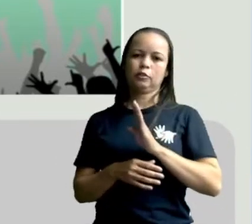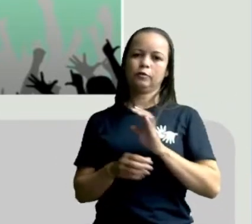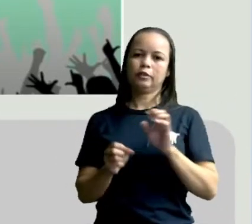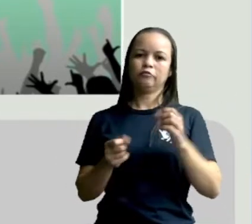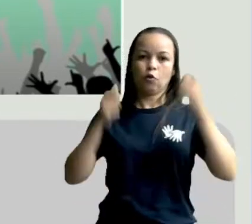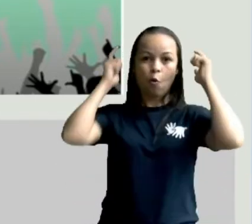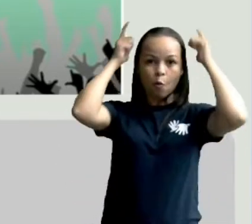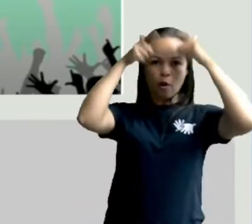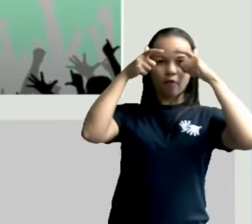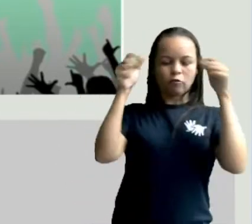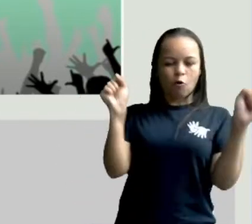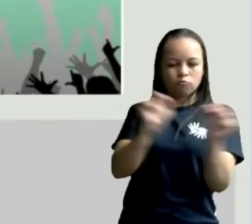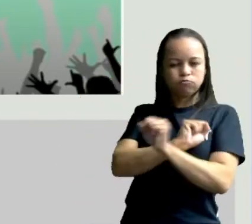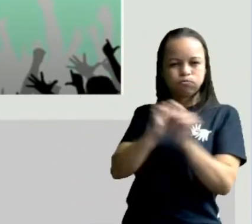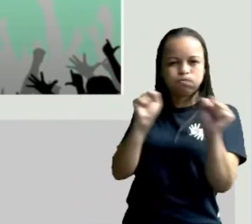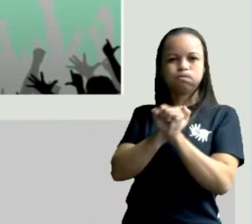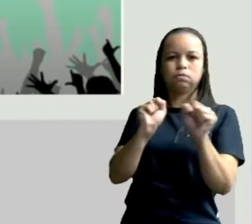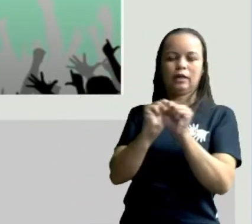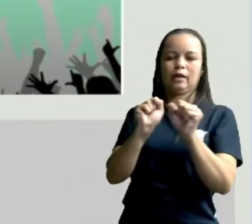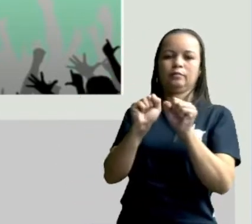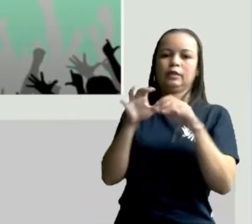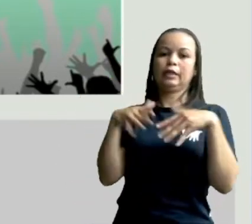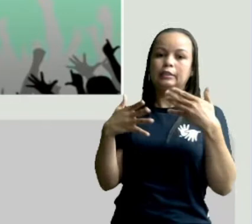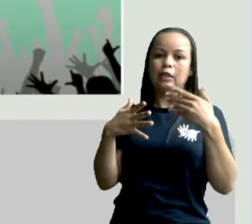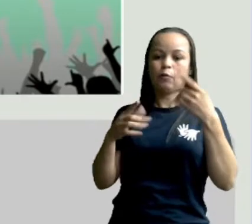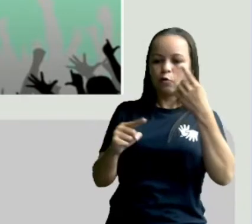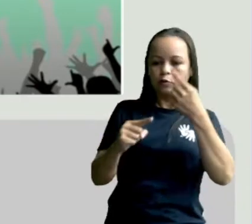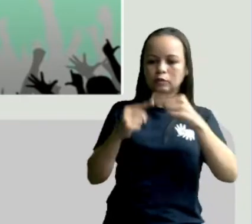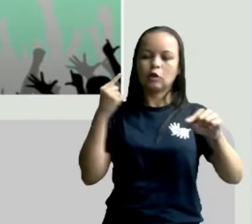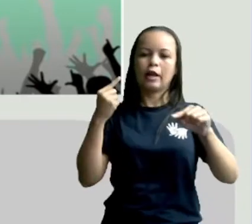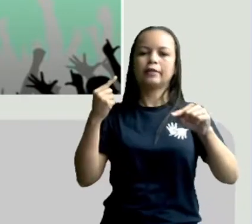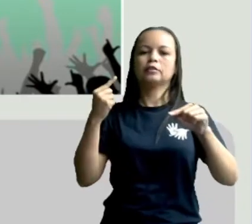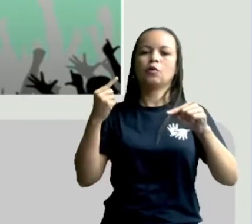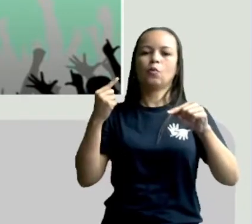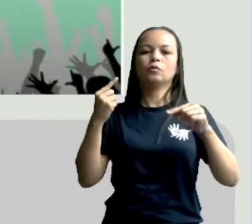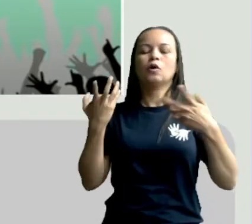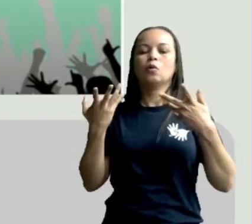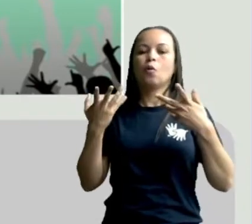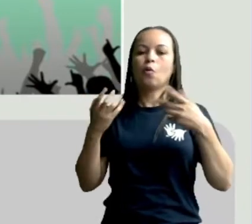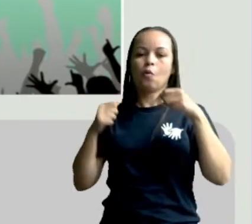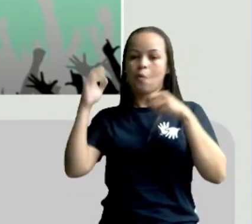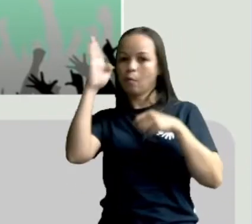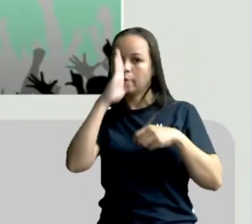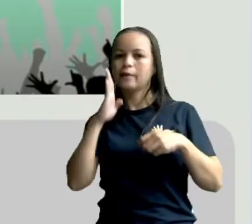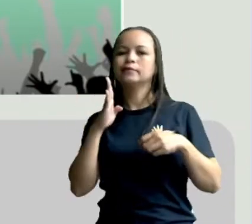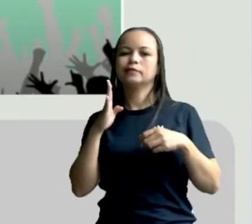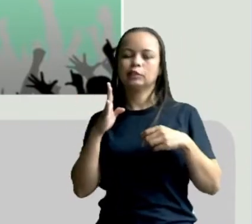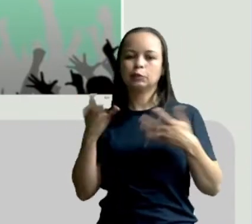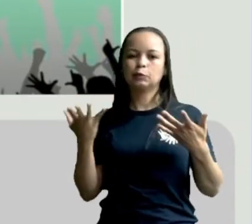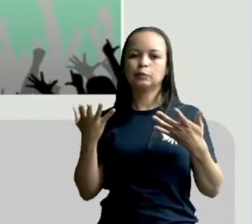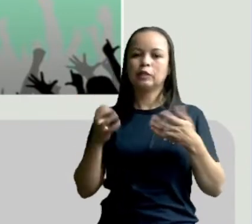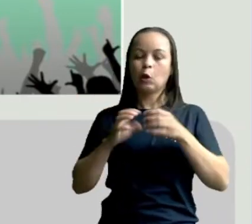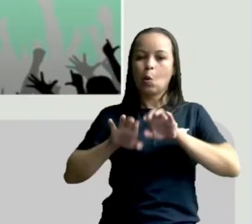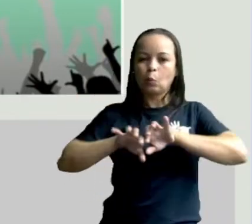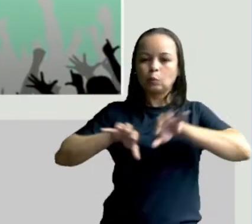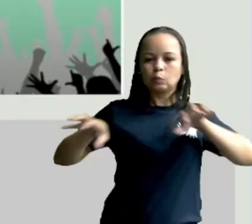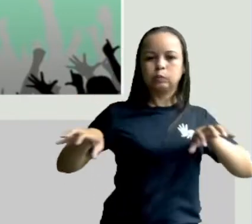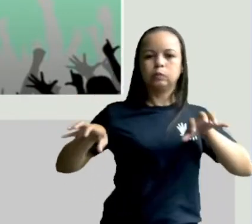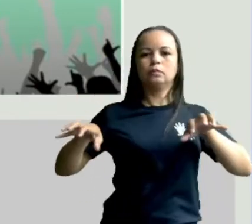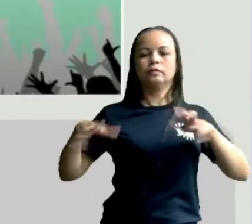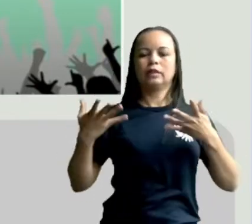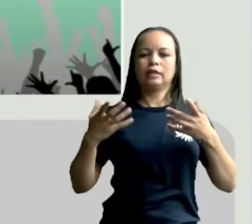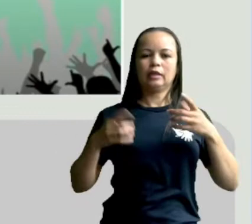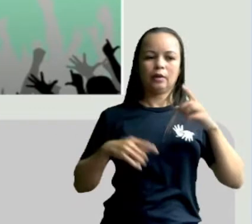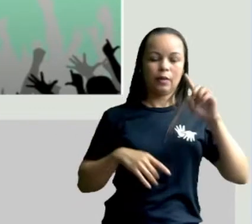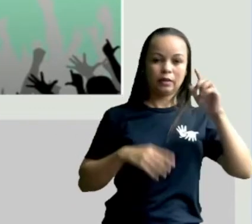bravo. Então, Dom João, ele decidiu cortar relações com o Brasil, né? Ele começou a mandar ordens de